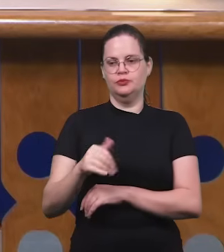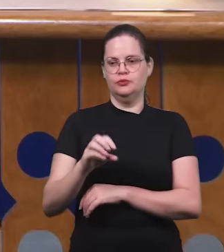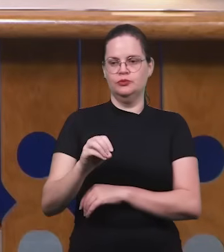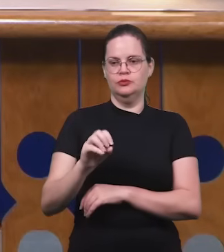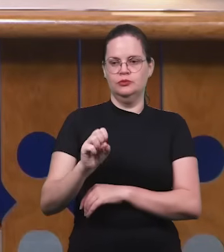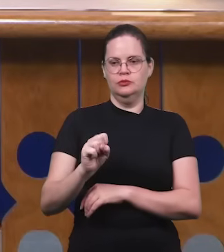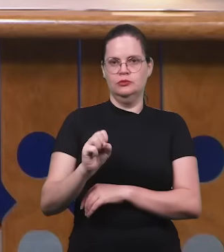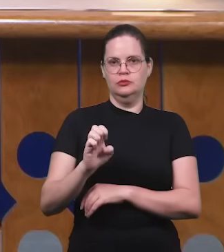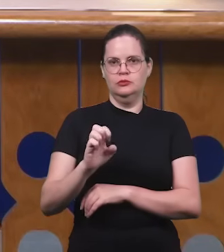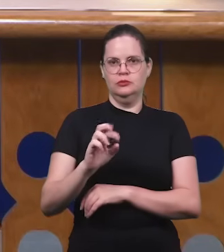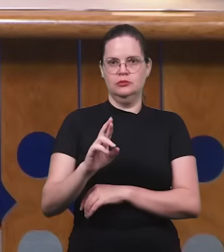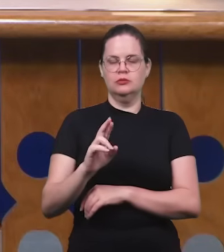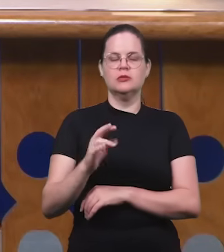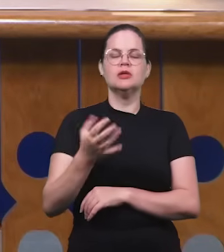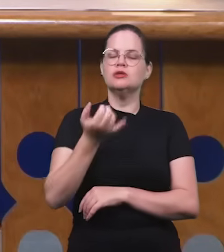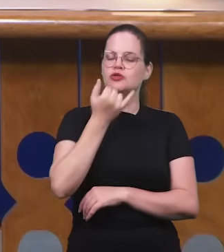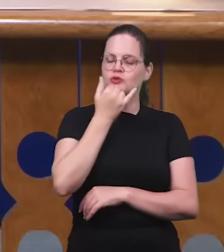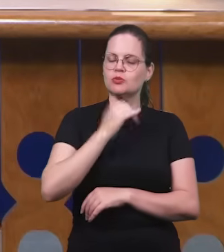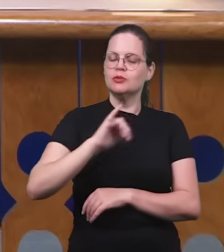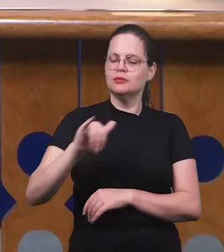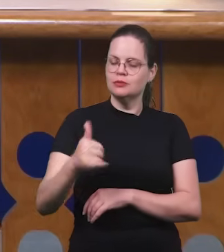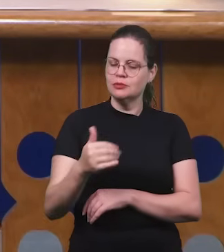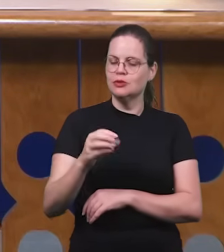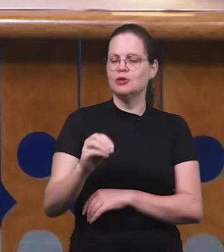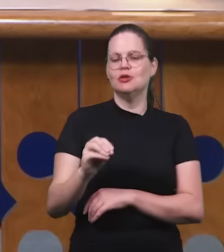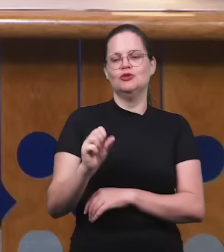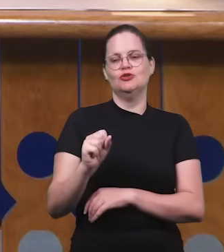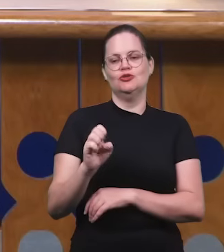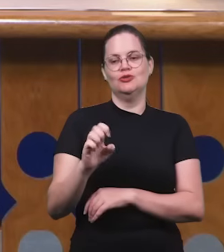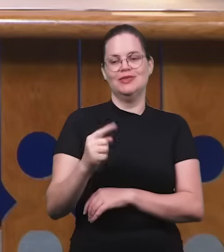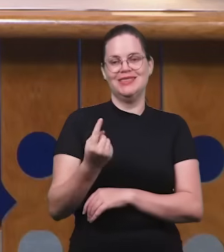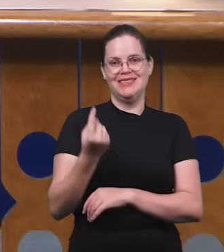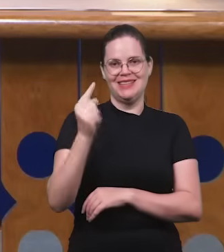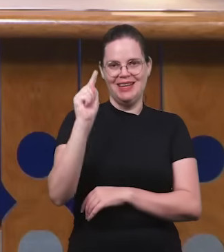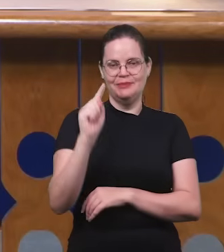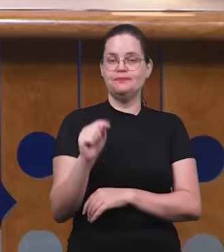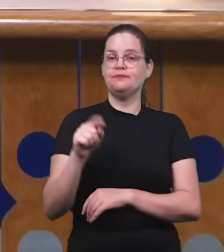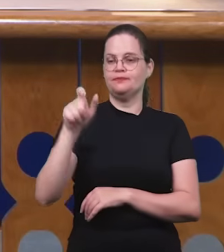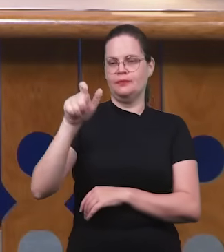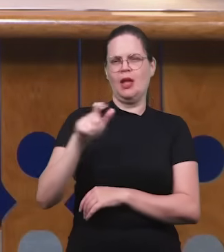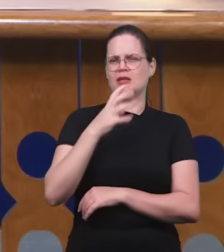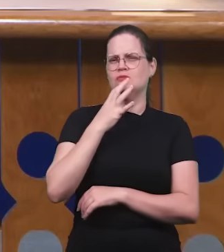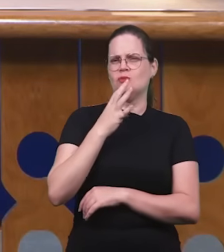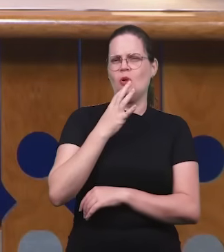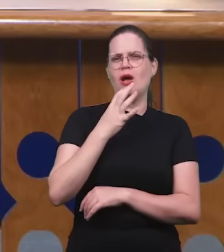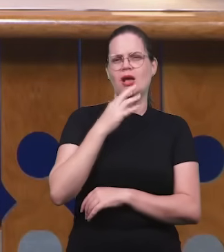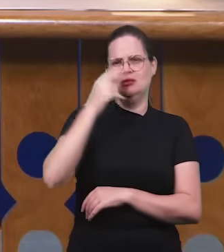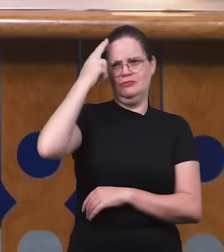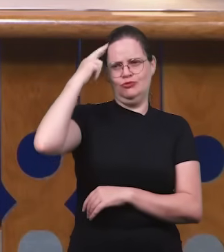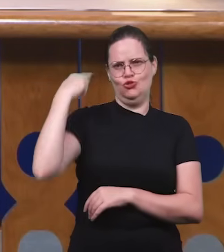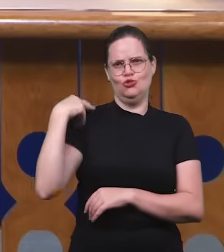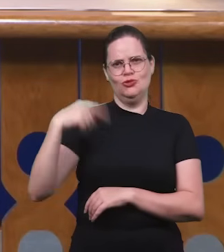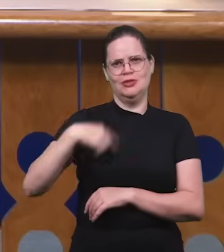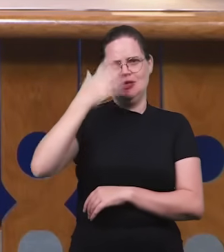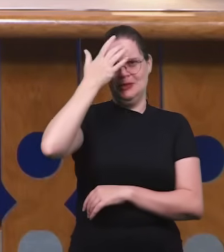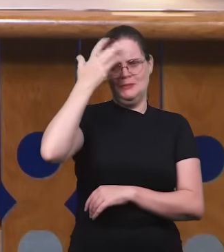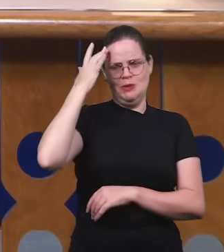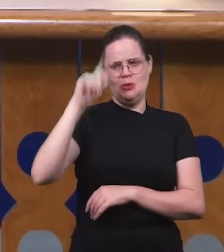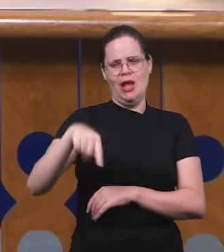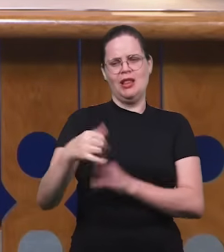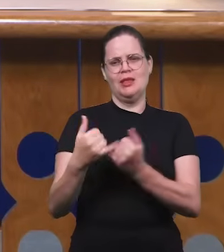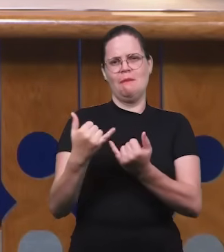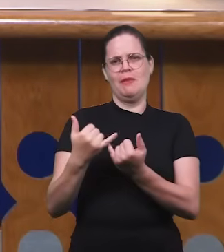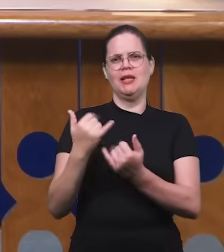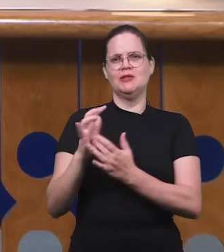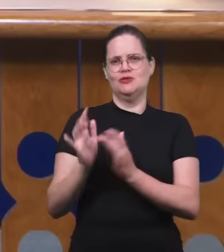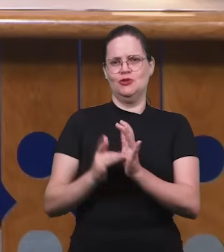é? Pelos seus exemplos e as suas semelhanças proféticas com o Senhor Jesus. Então, o livro de Gênesis, no capítulo